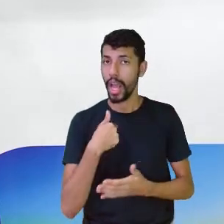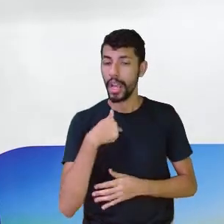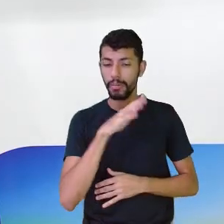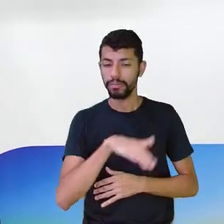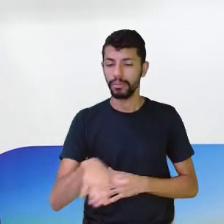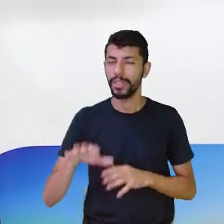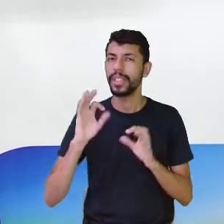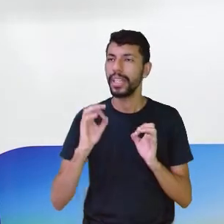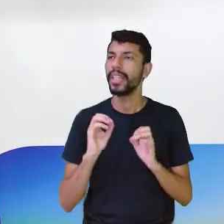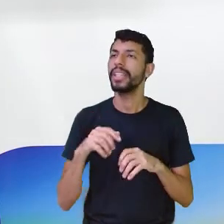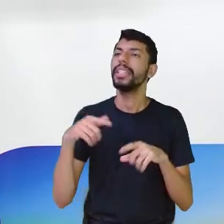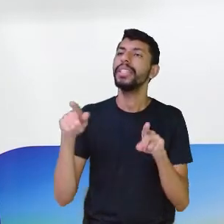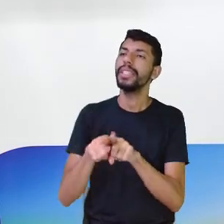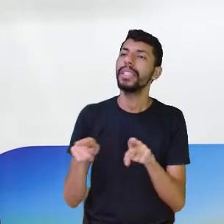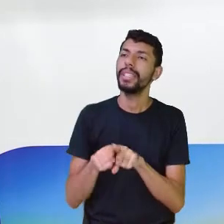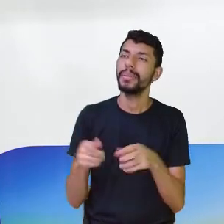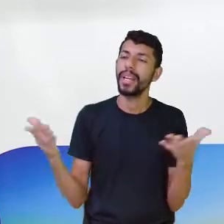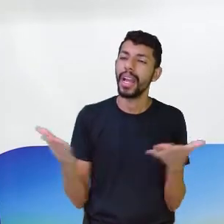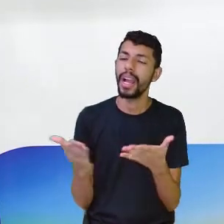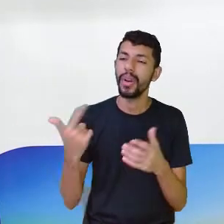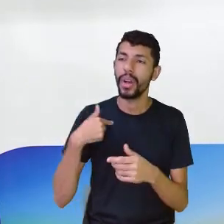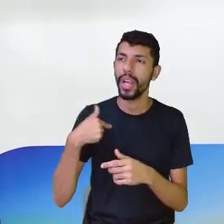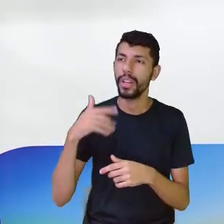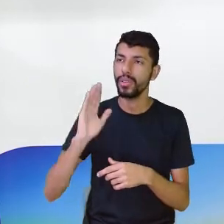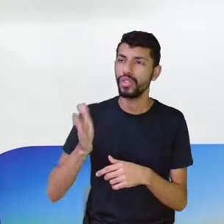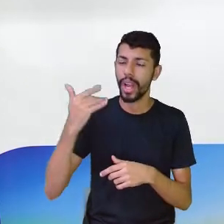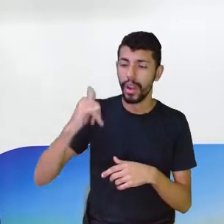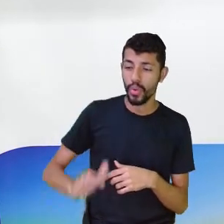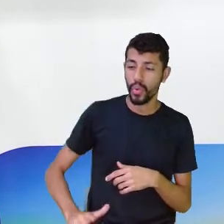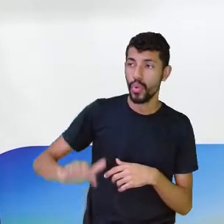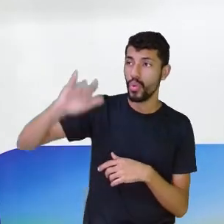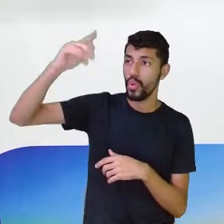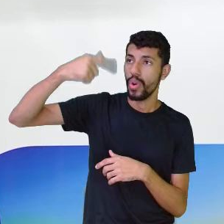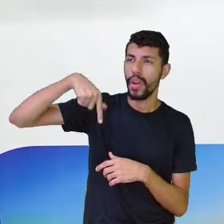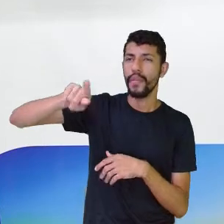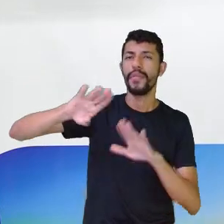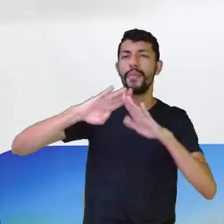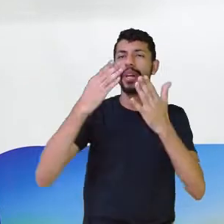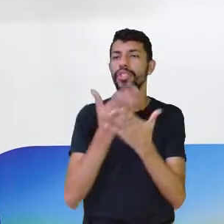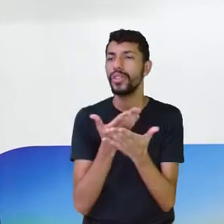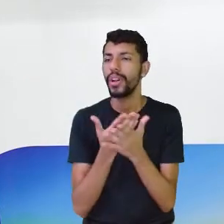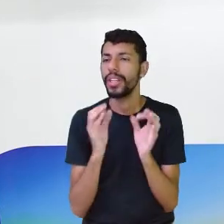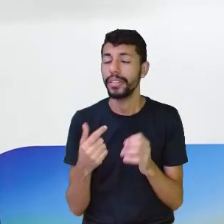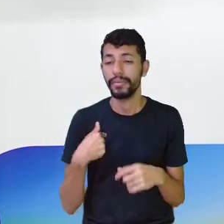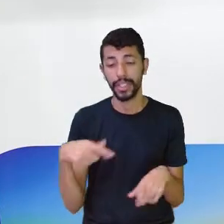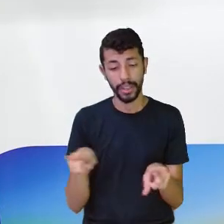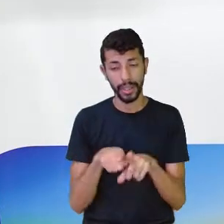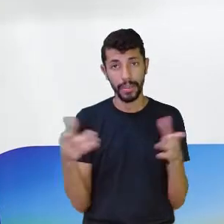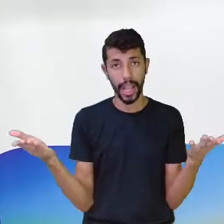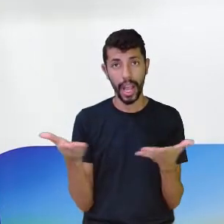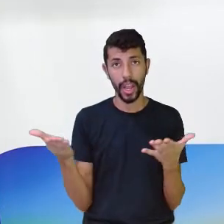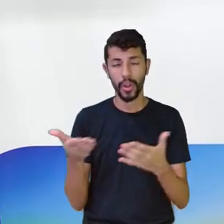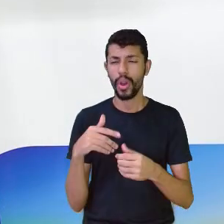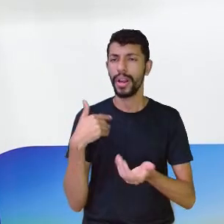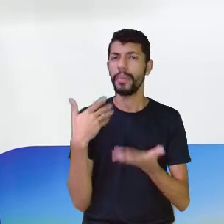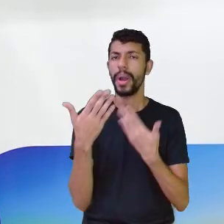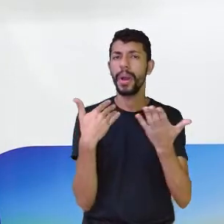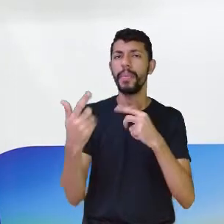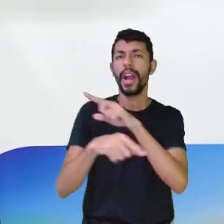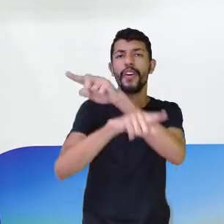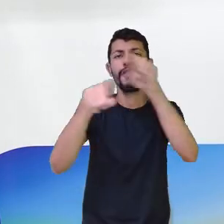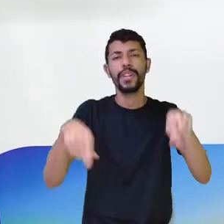criança, e também quando eu vou lá para a escola dar aulas, né? E estou aqui conversando com vocês sobre isso